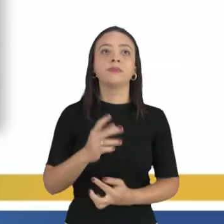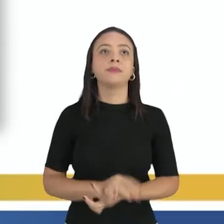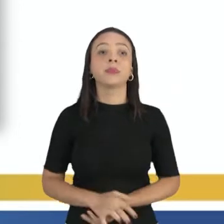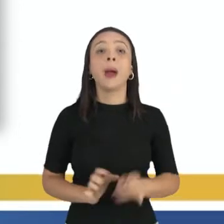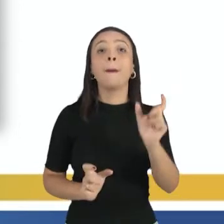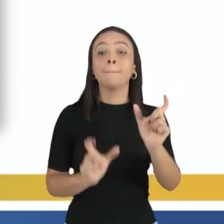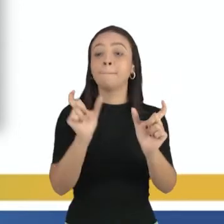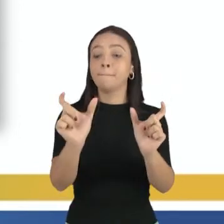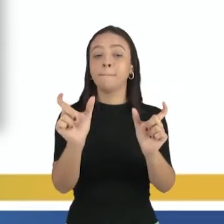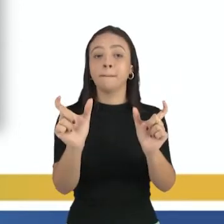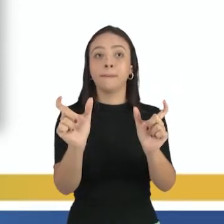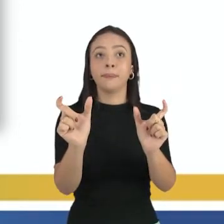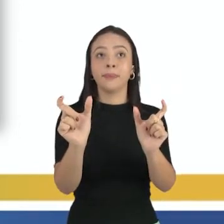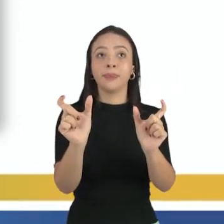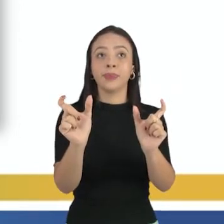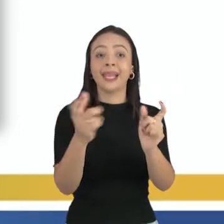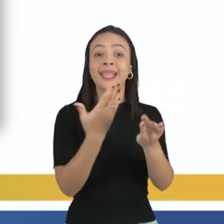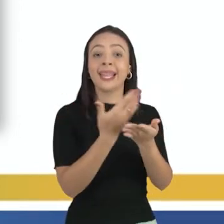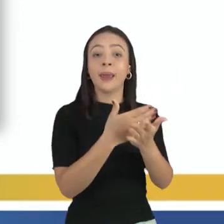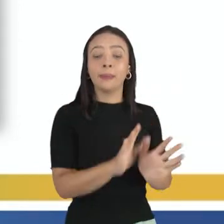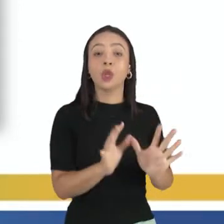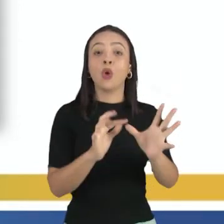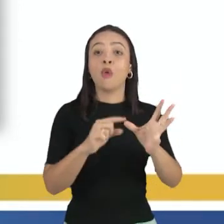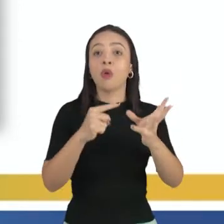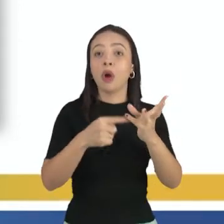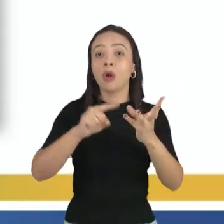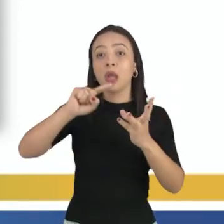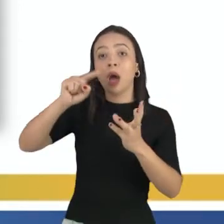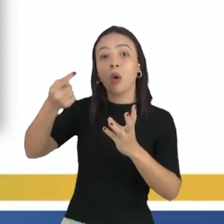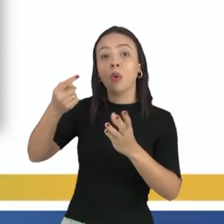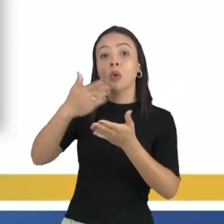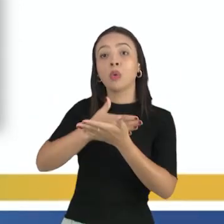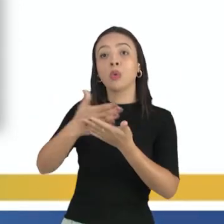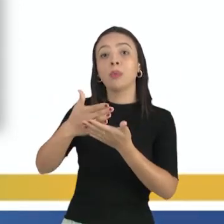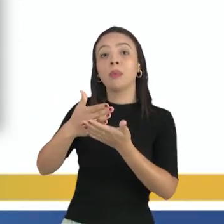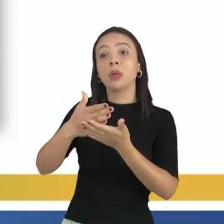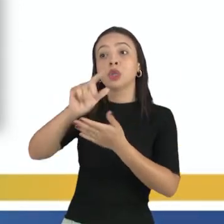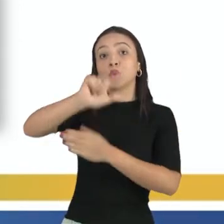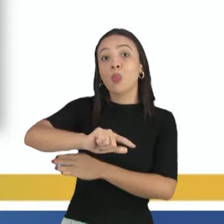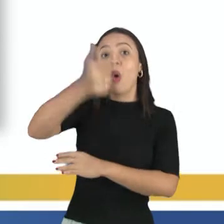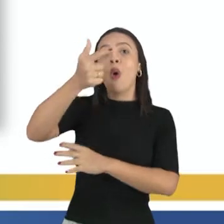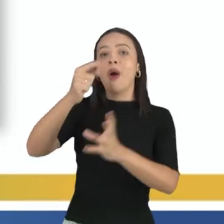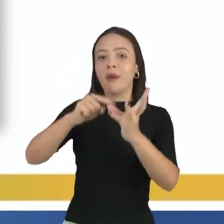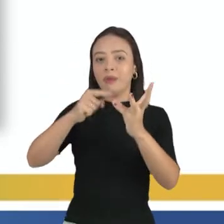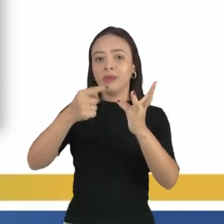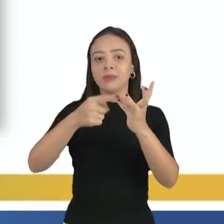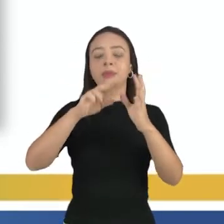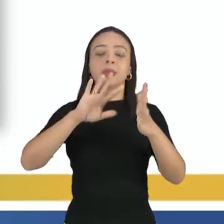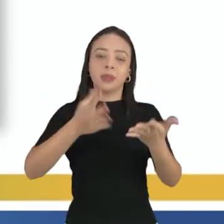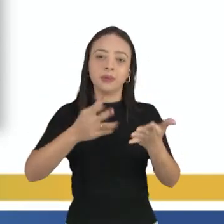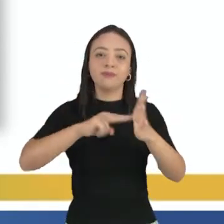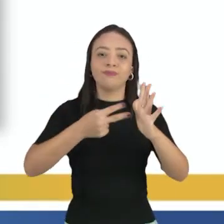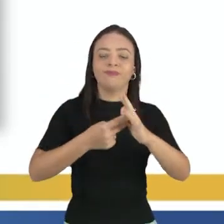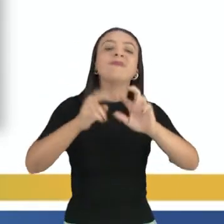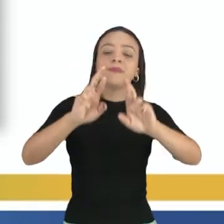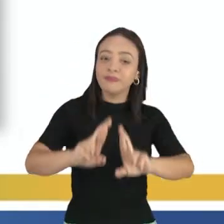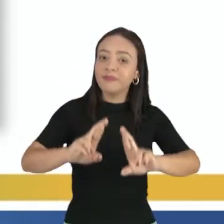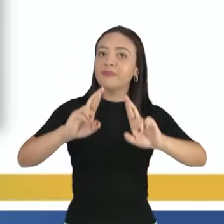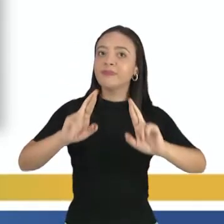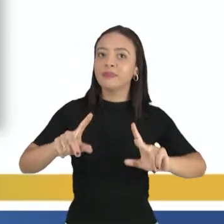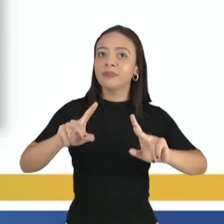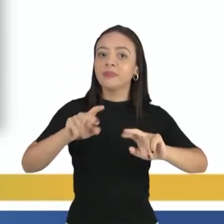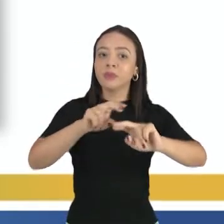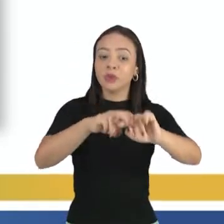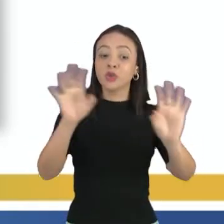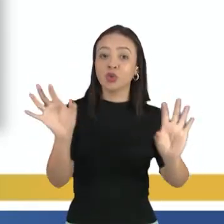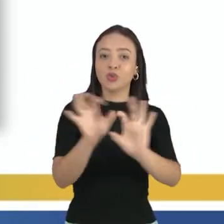prefixo terminou com uma vogal e a outra palavra está começando com outra vogal, é diferente, junta